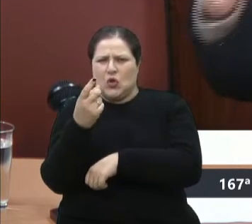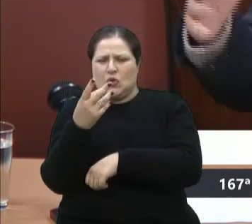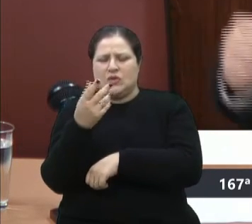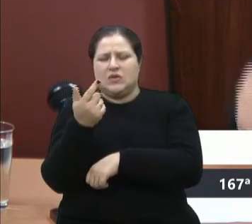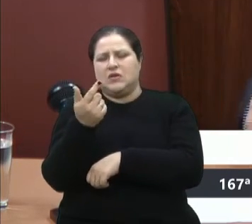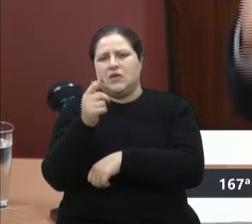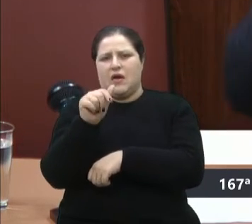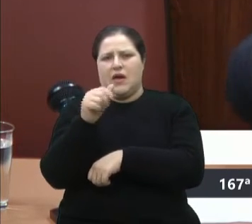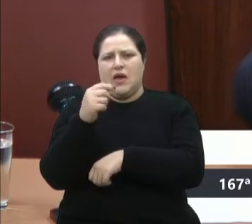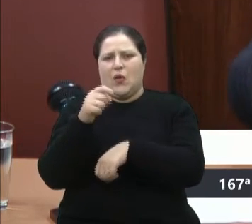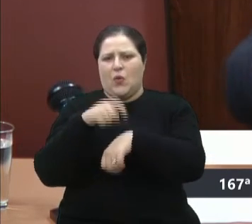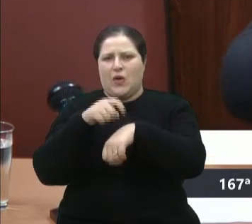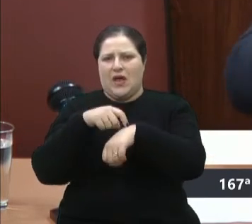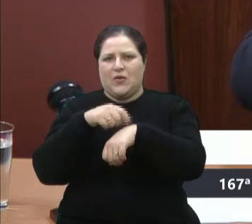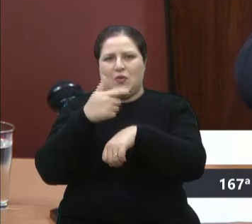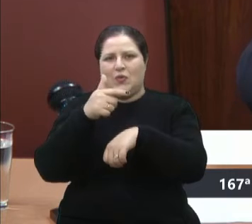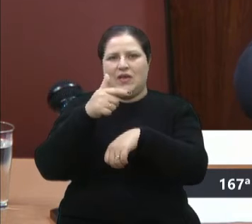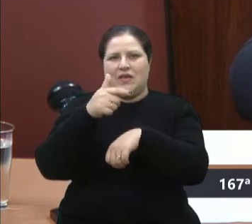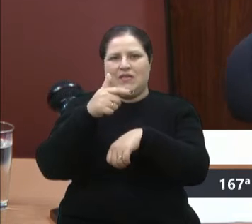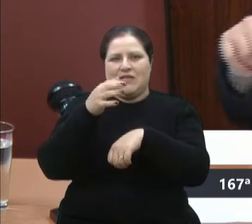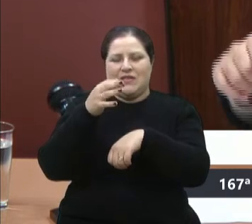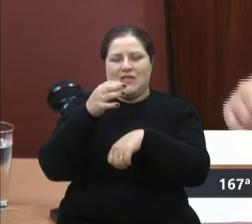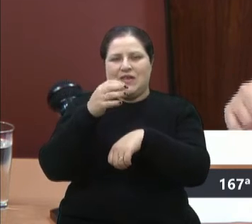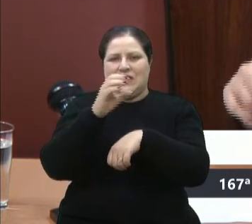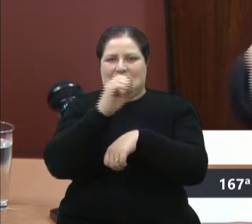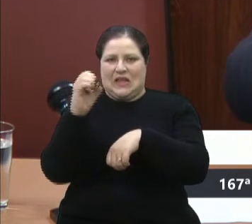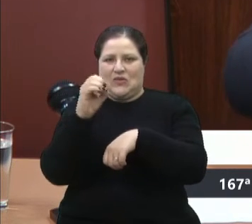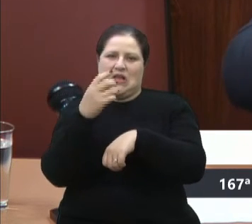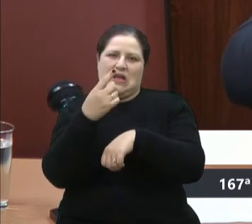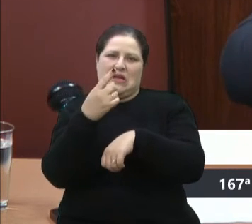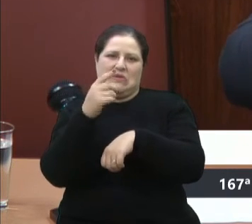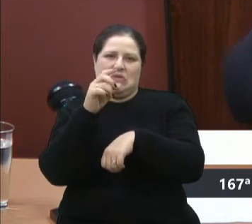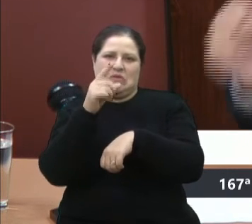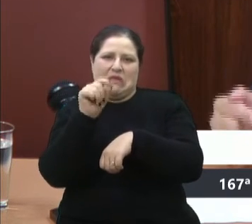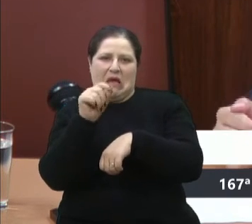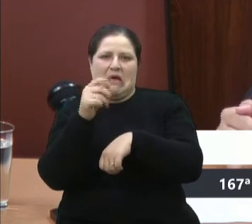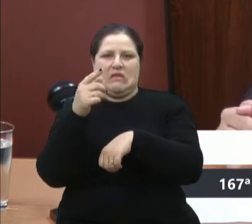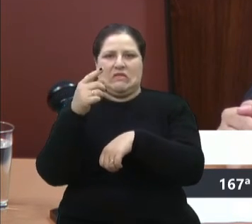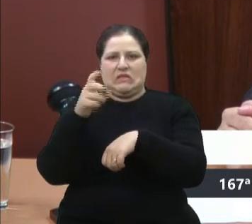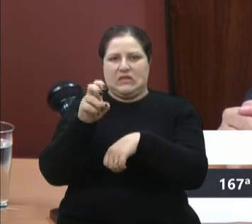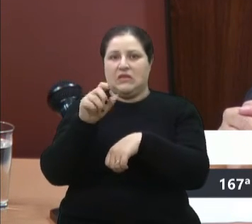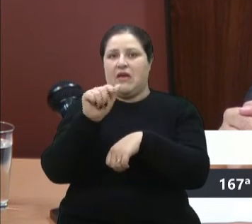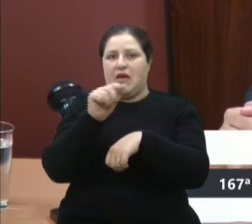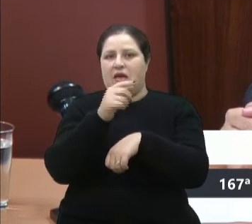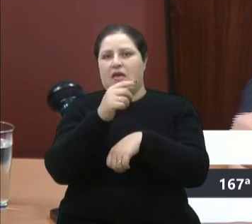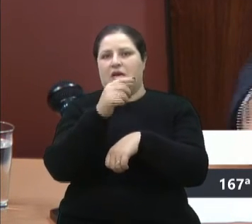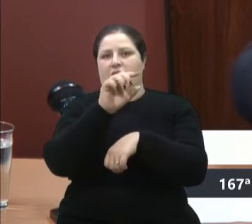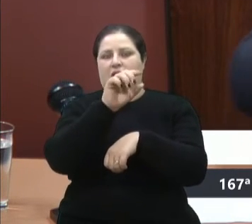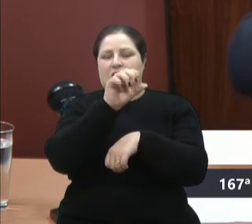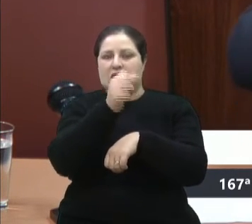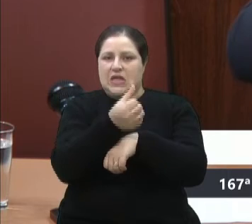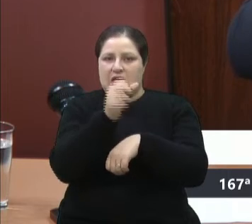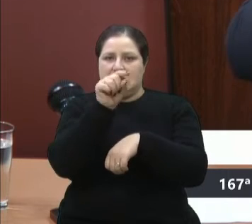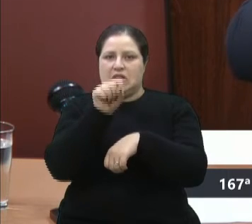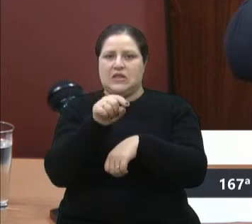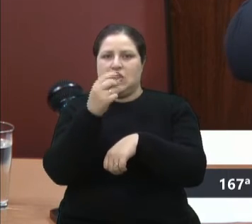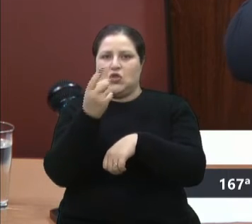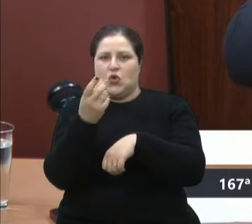de 1 hora a linha. Por quê? Porque foi feita uma mudança de rota, que passa no Portinari, então o